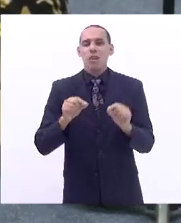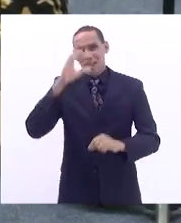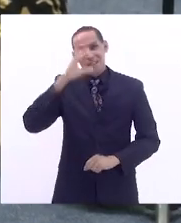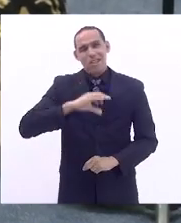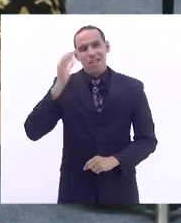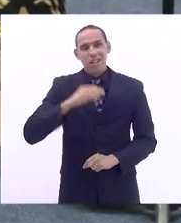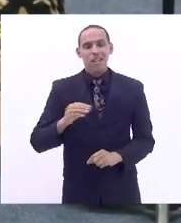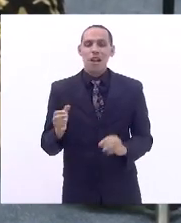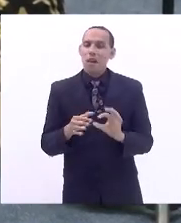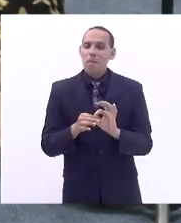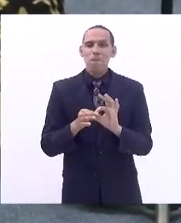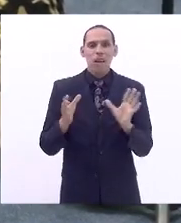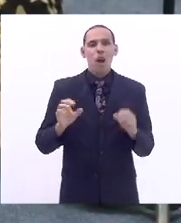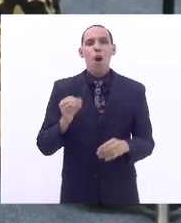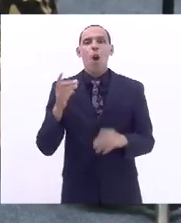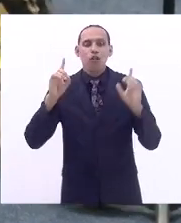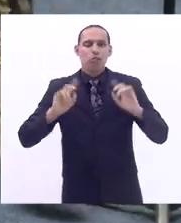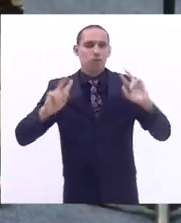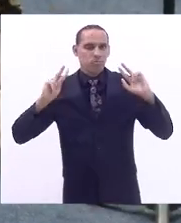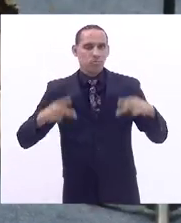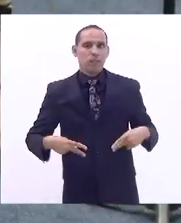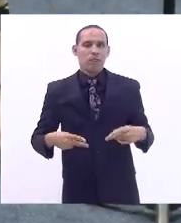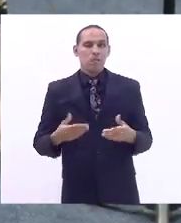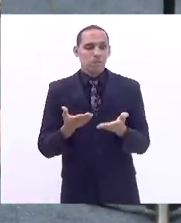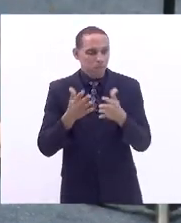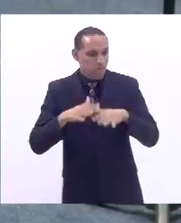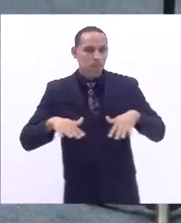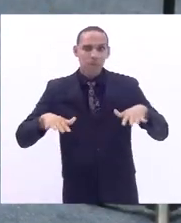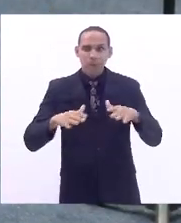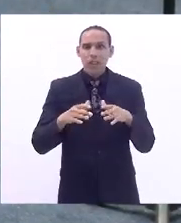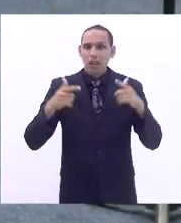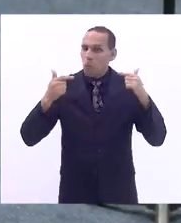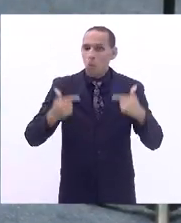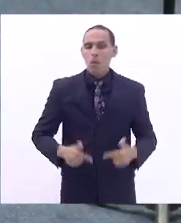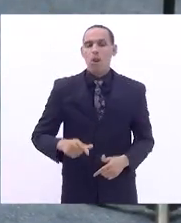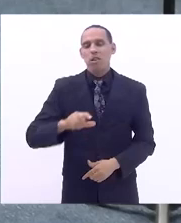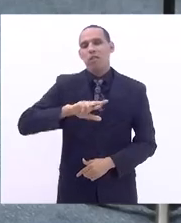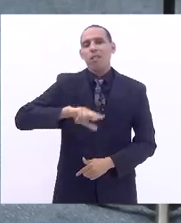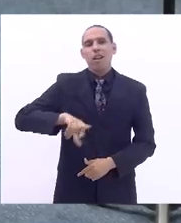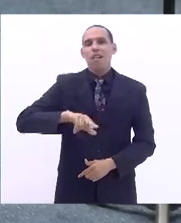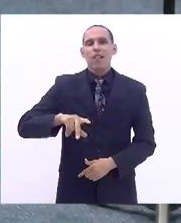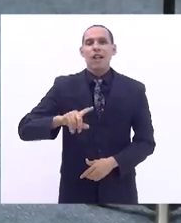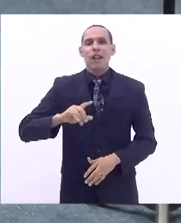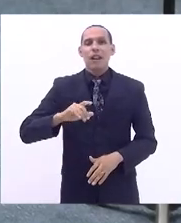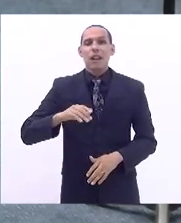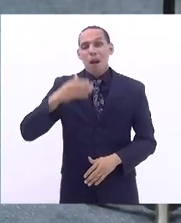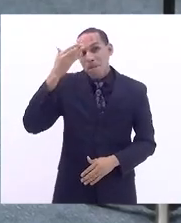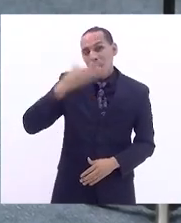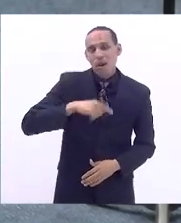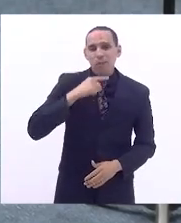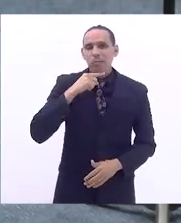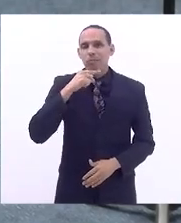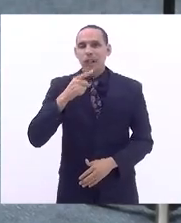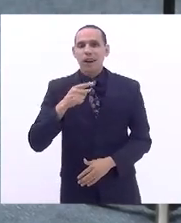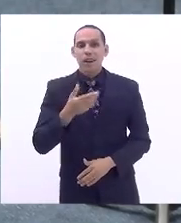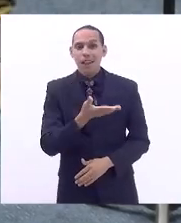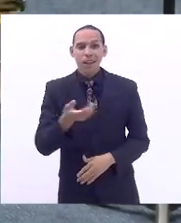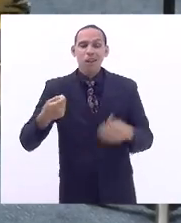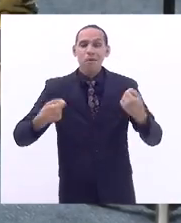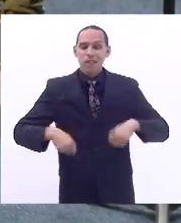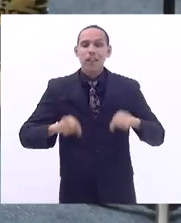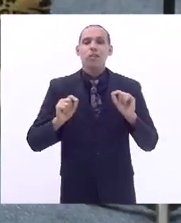plena garantia de direitos humanos para aqueles que não são inocentes até que provem o contrário mas que precisam